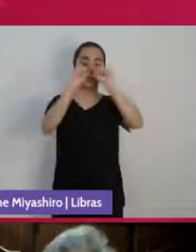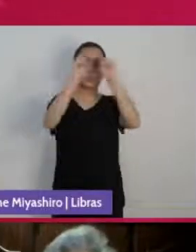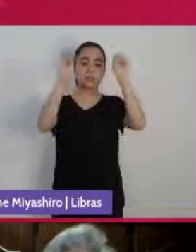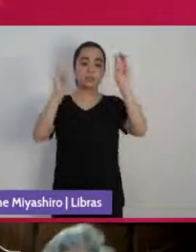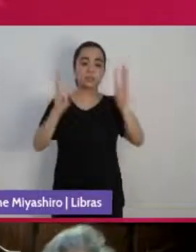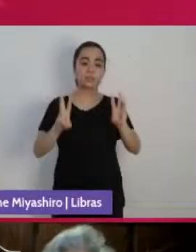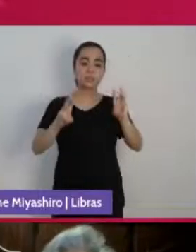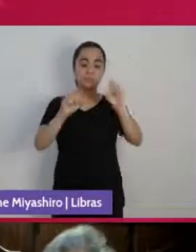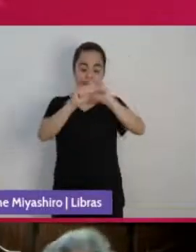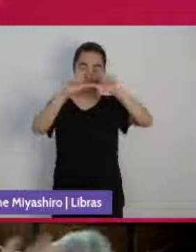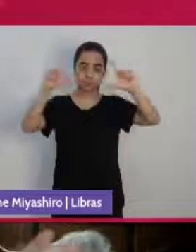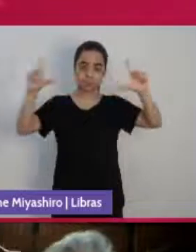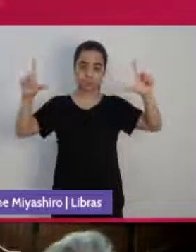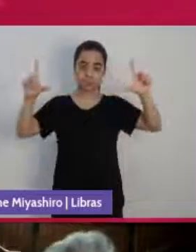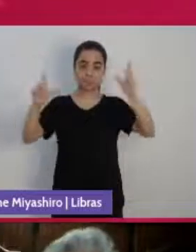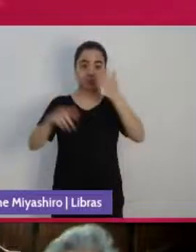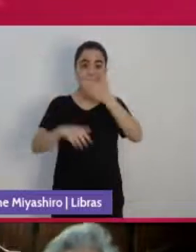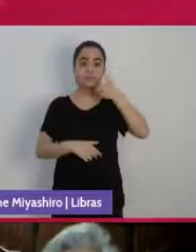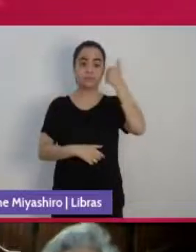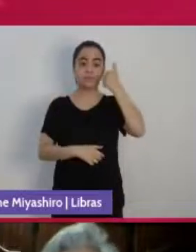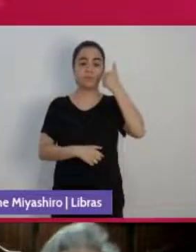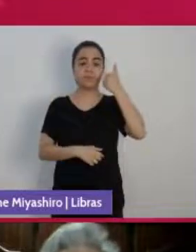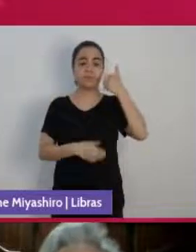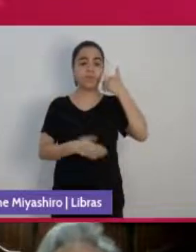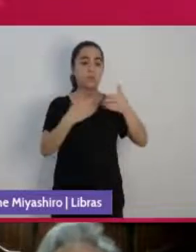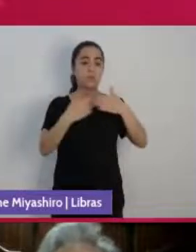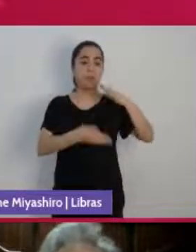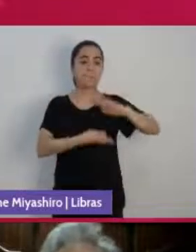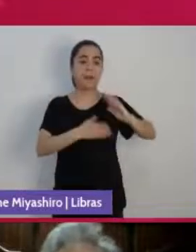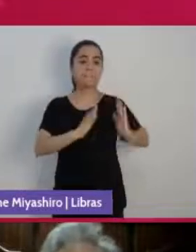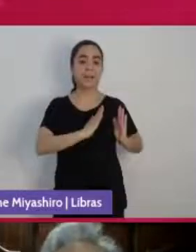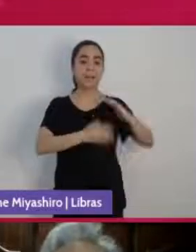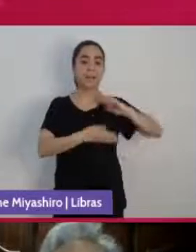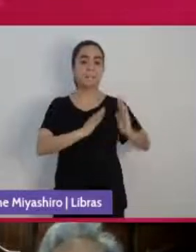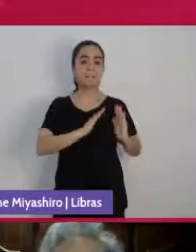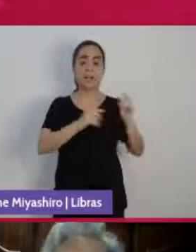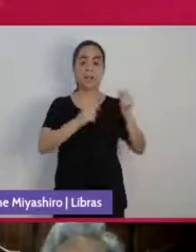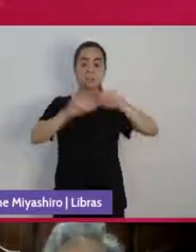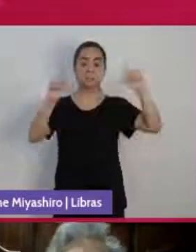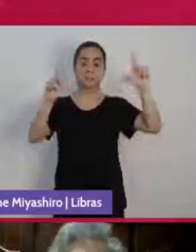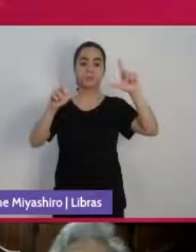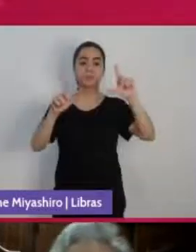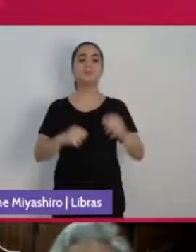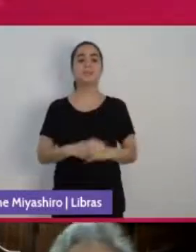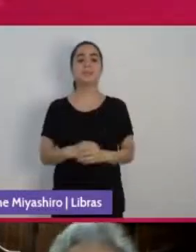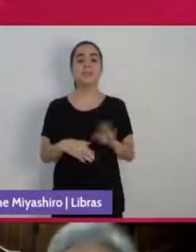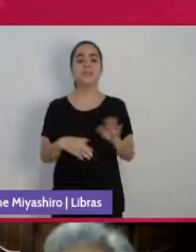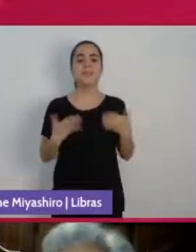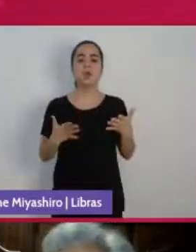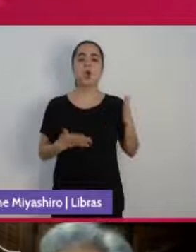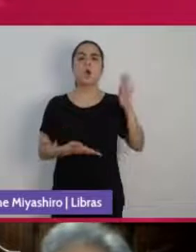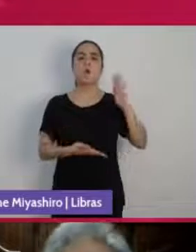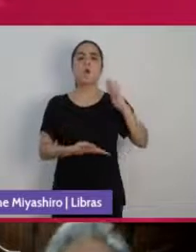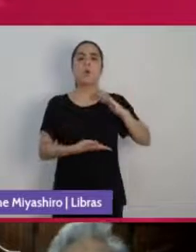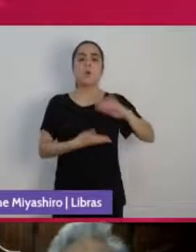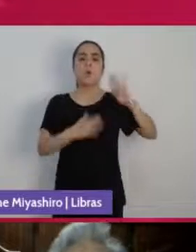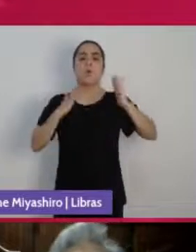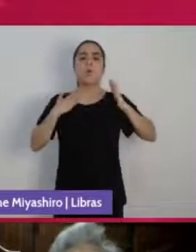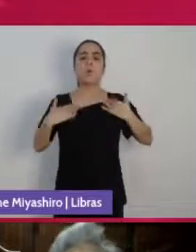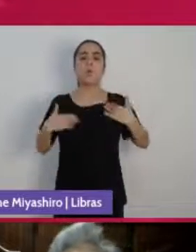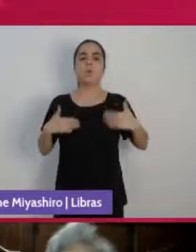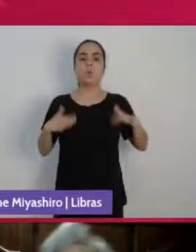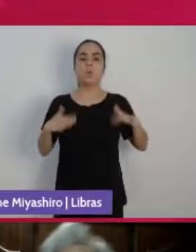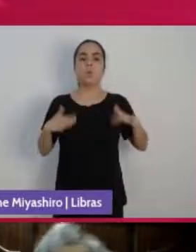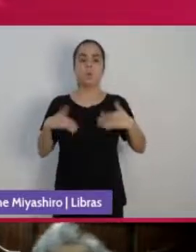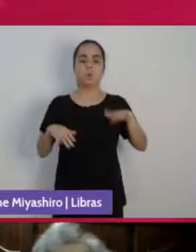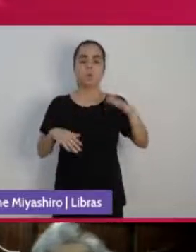para ficar a imagem boa em qualquer região da mama. Isso dá um conforto maior para a paciente,